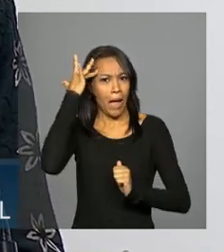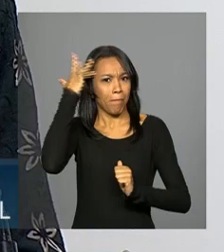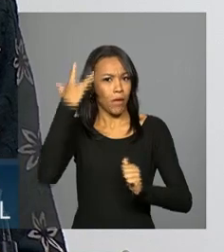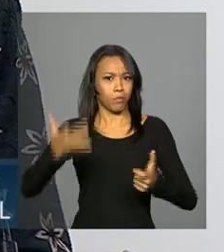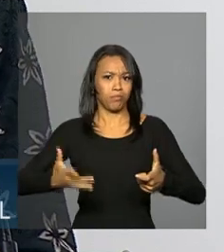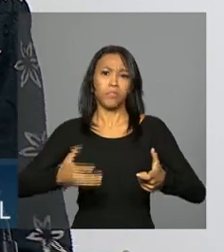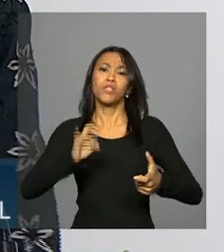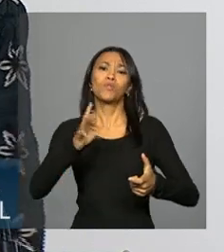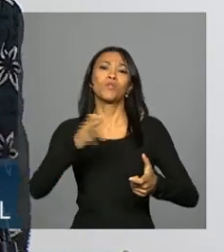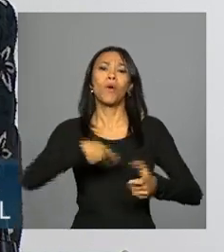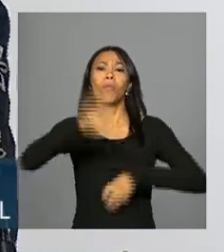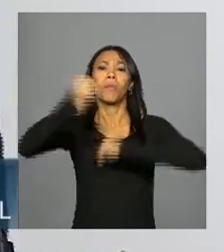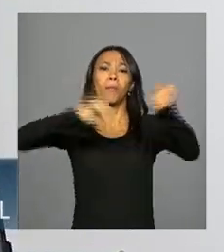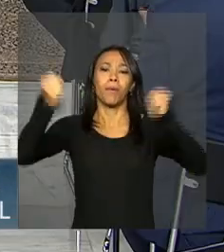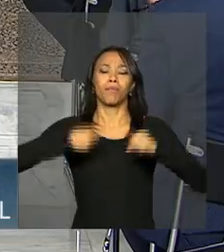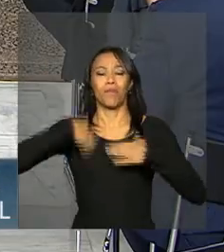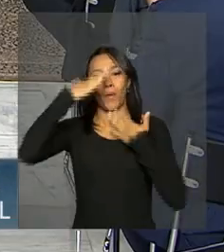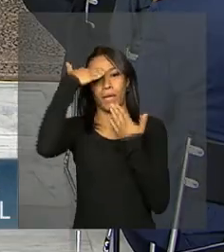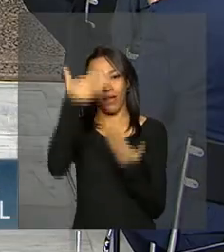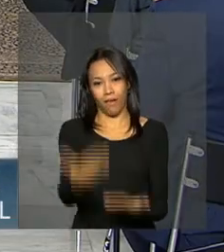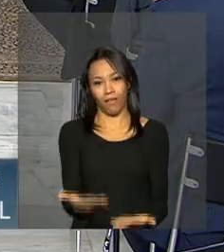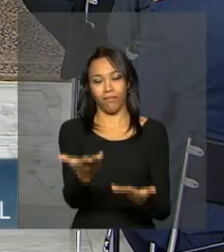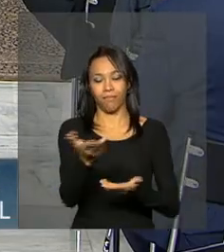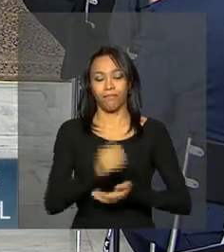apenas nossos craques. Muito obrigada.